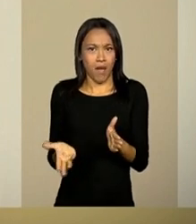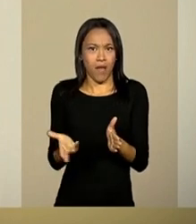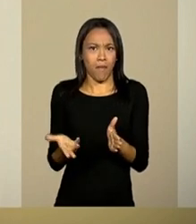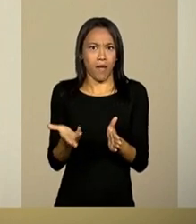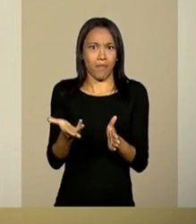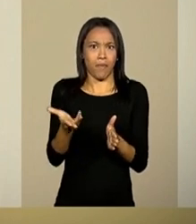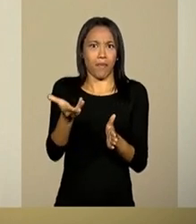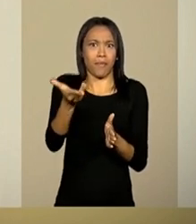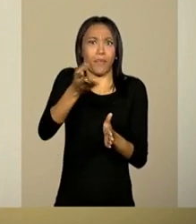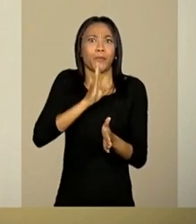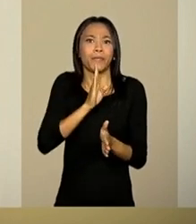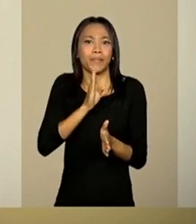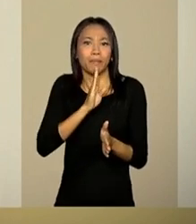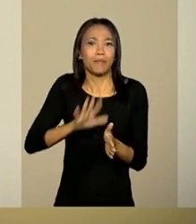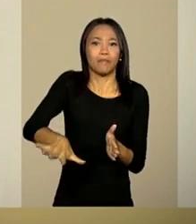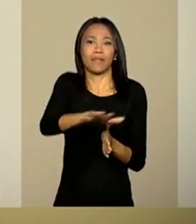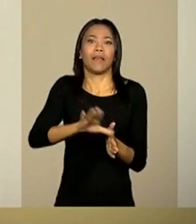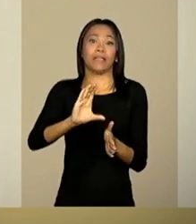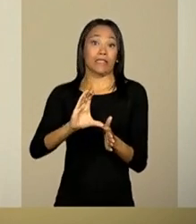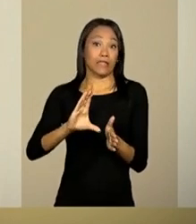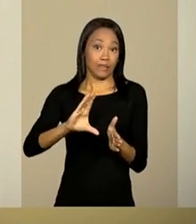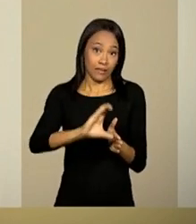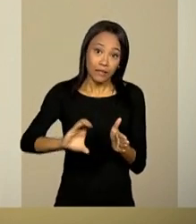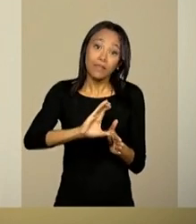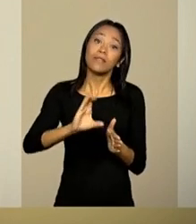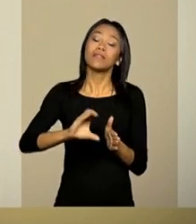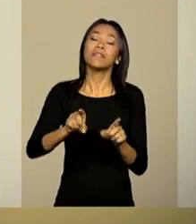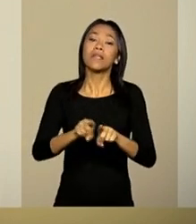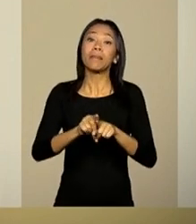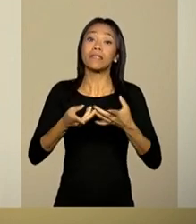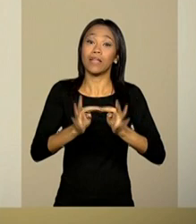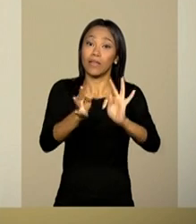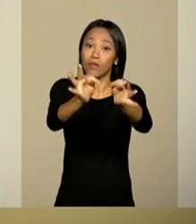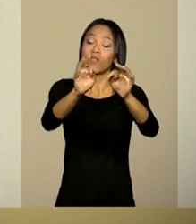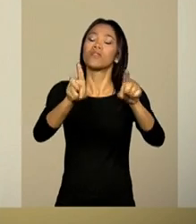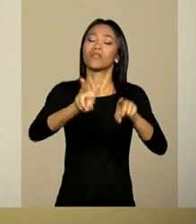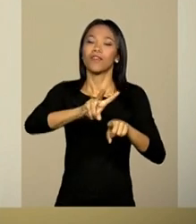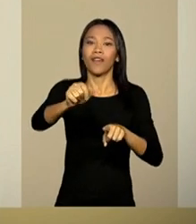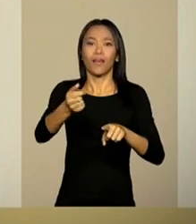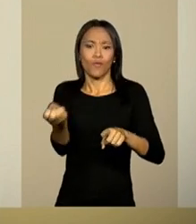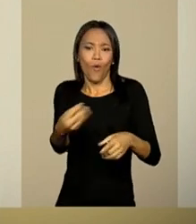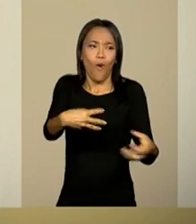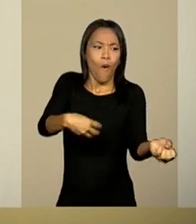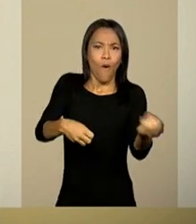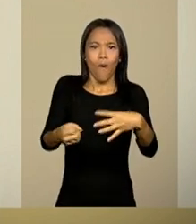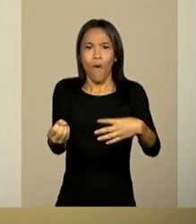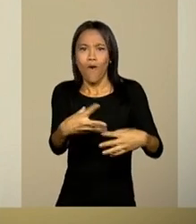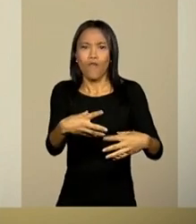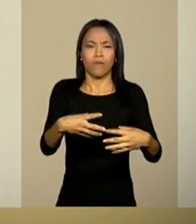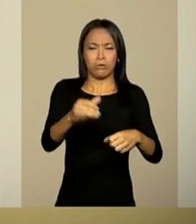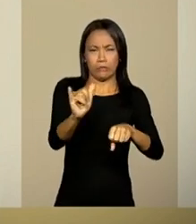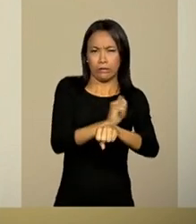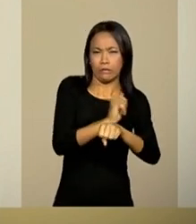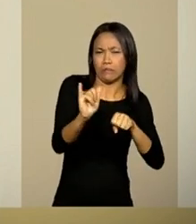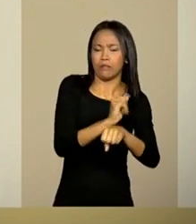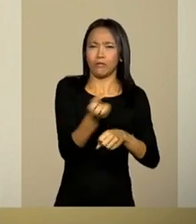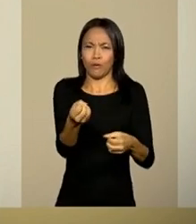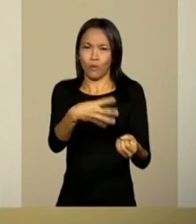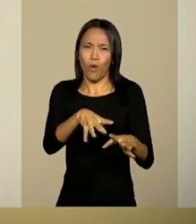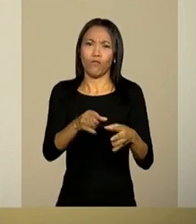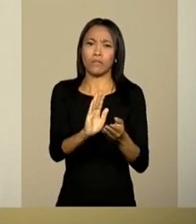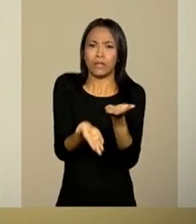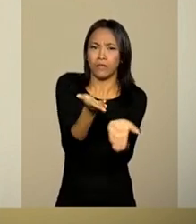produção científica e tecnológica que vão desenvolver as nossas inovações Novos Produtos novos